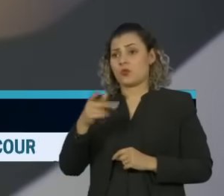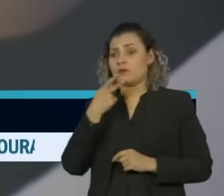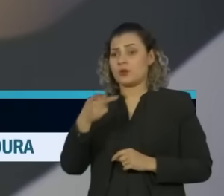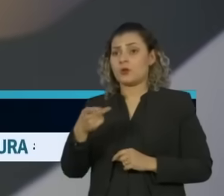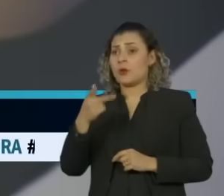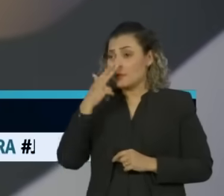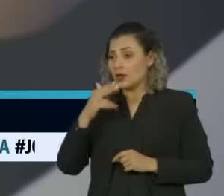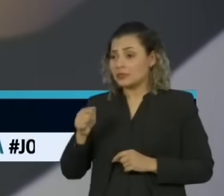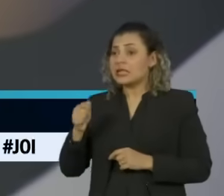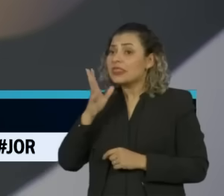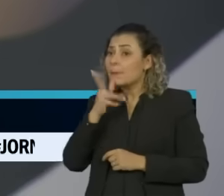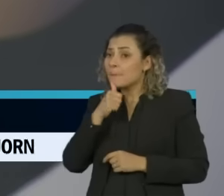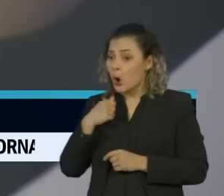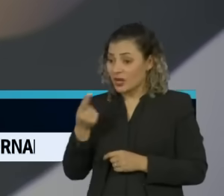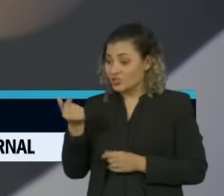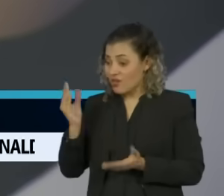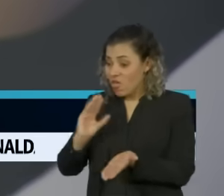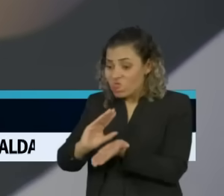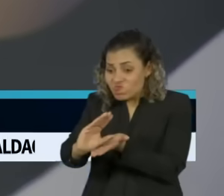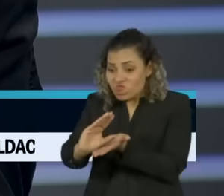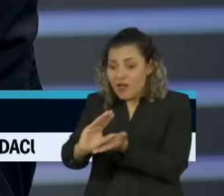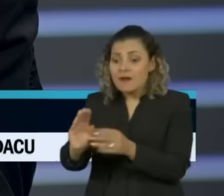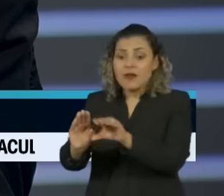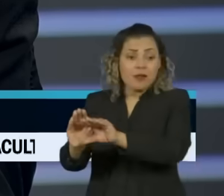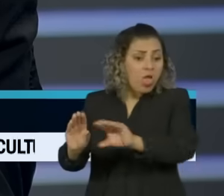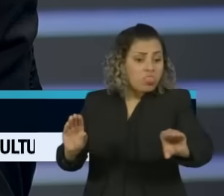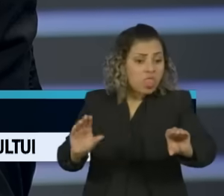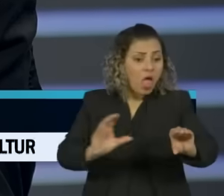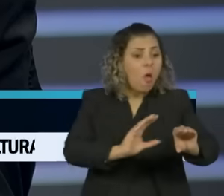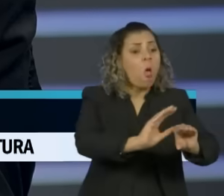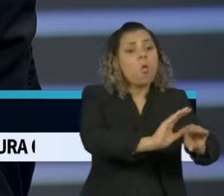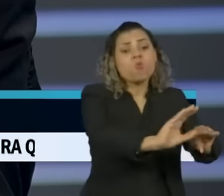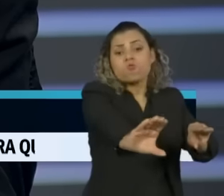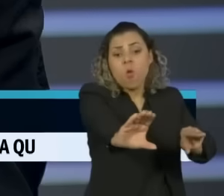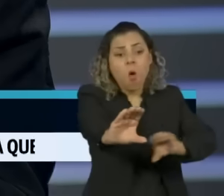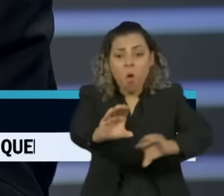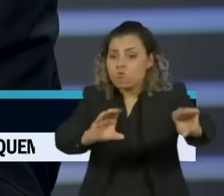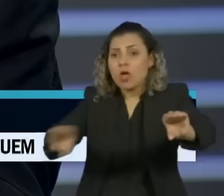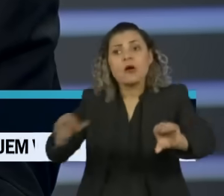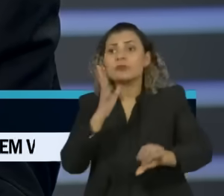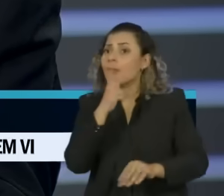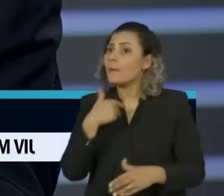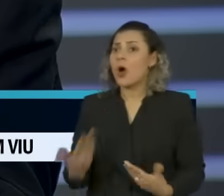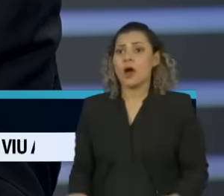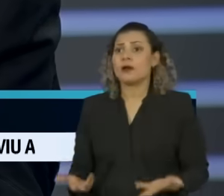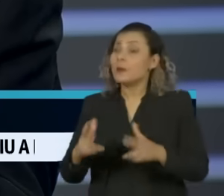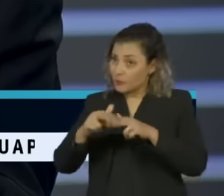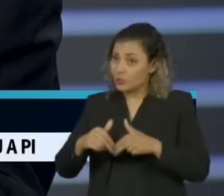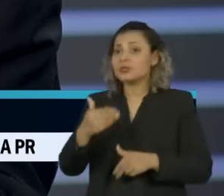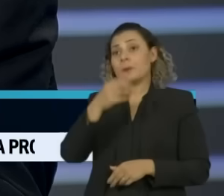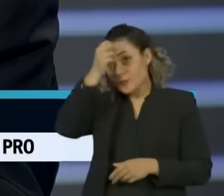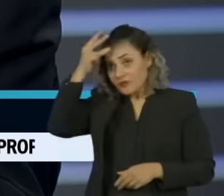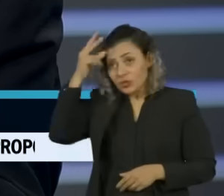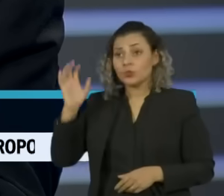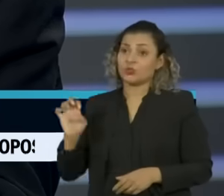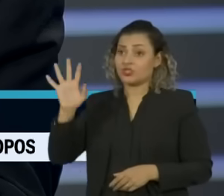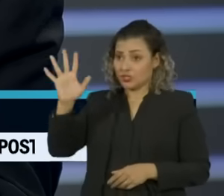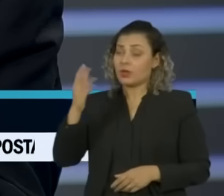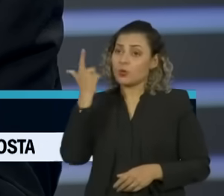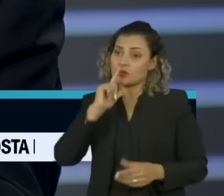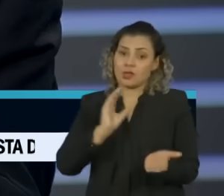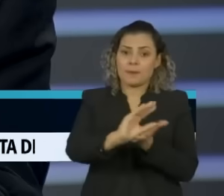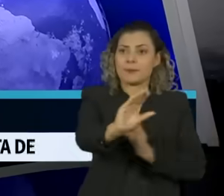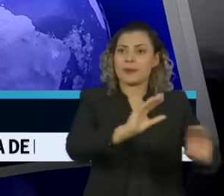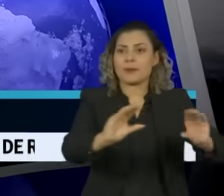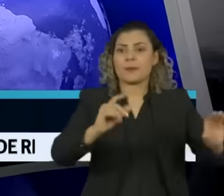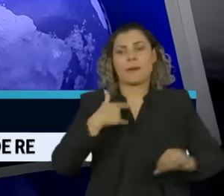não chega. Eu acho que se a educação estivesse na mão da prefeitura e do Estado, talvez o dinheiro chegasse mais rápido. Está mais perto.